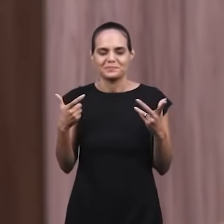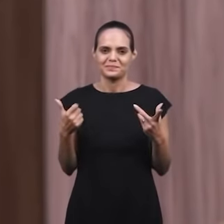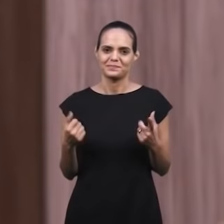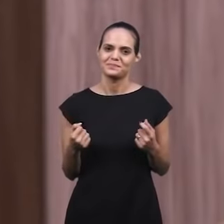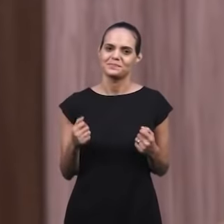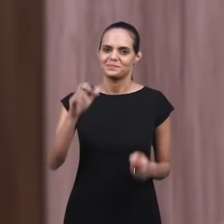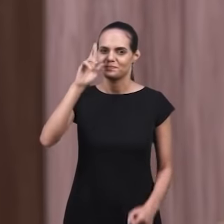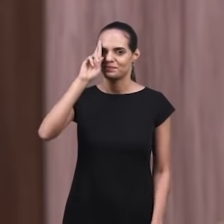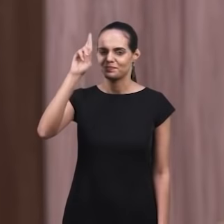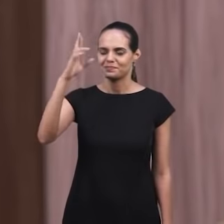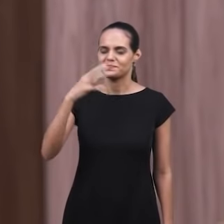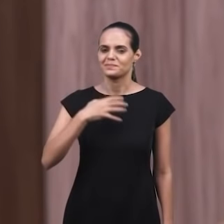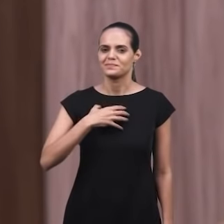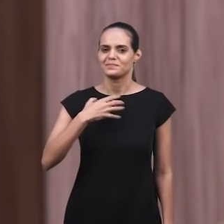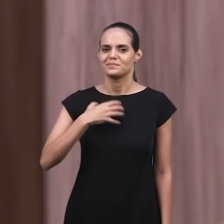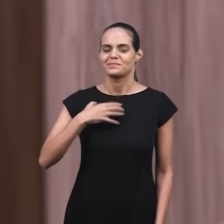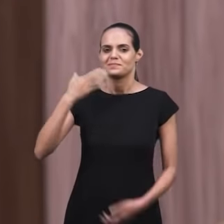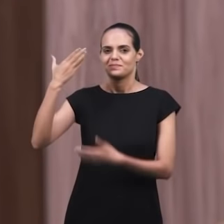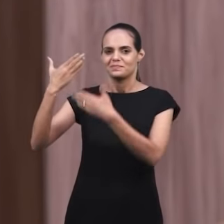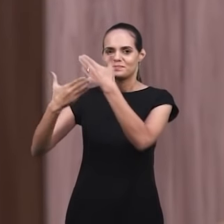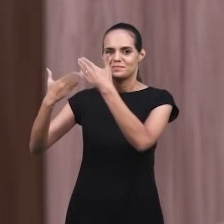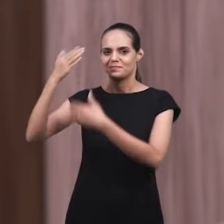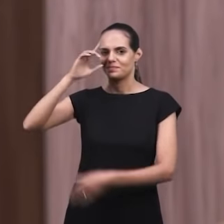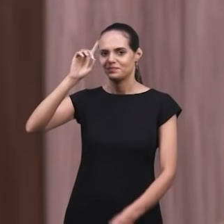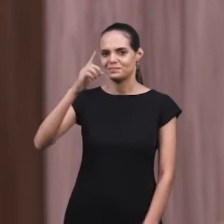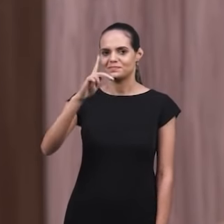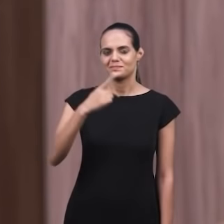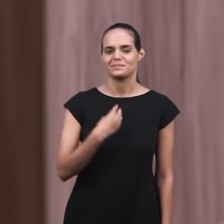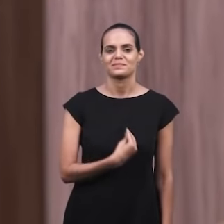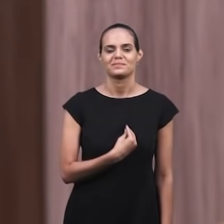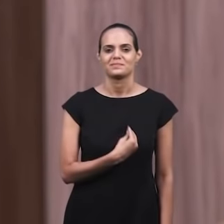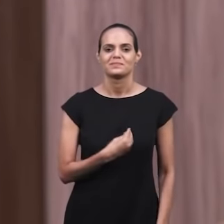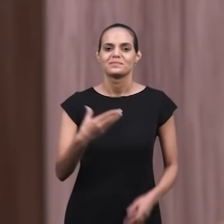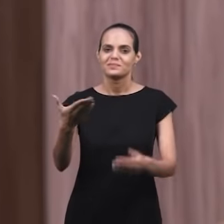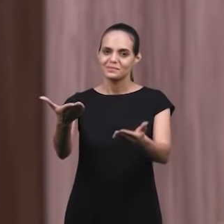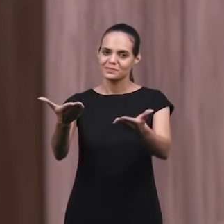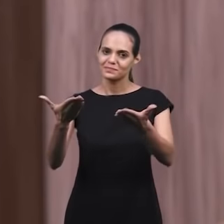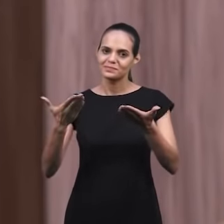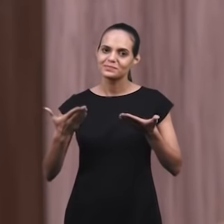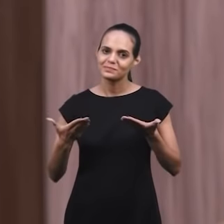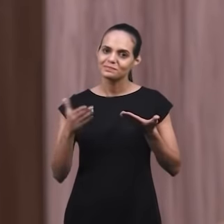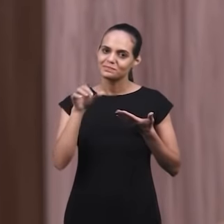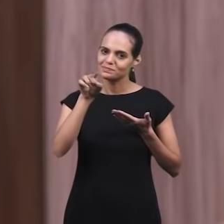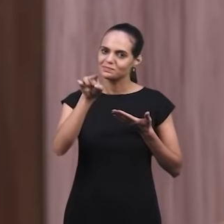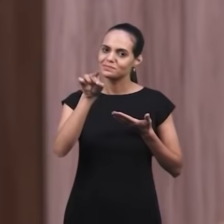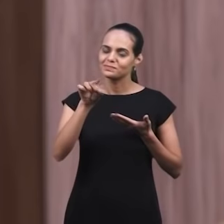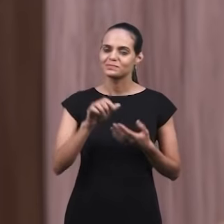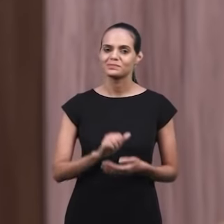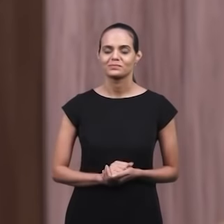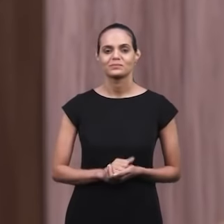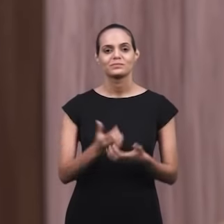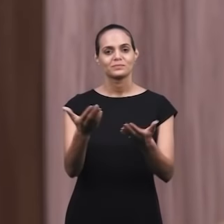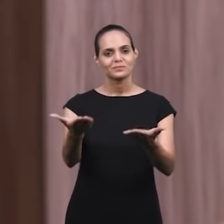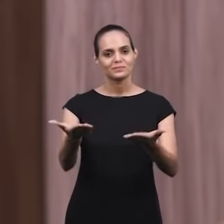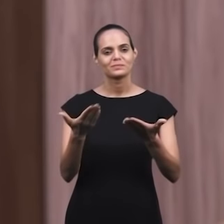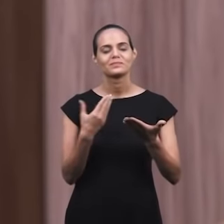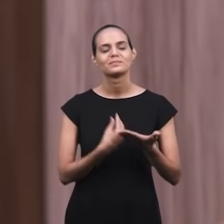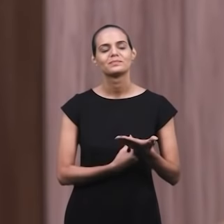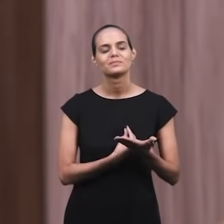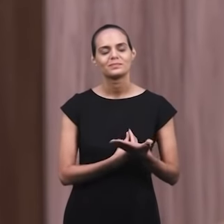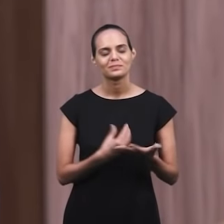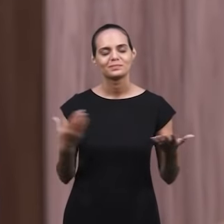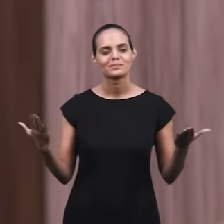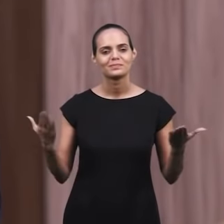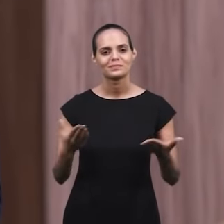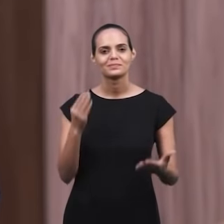de sentir a presença de Deus na sua vida. É esse o convite que nós estamos fazendo. Te convidamos a viver isto agora, viver